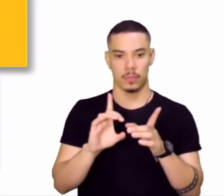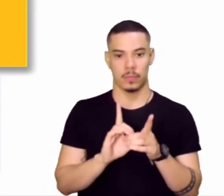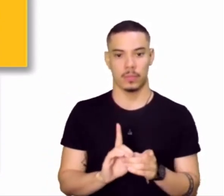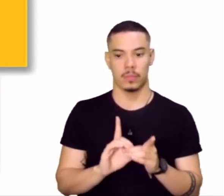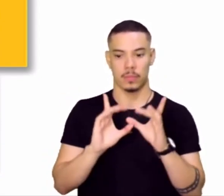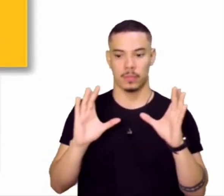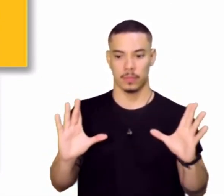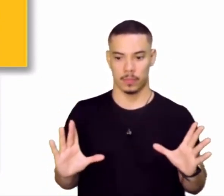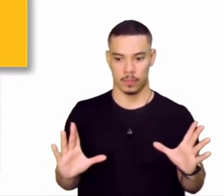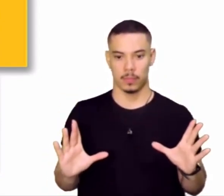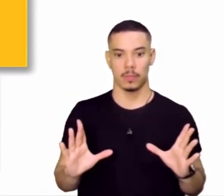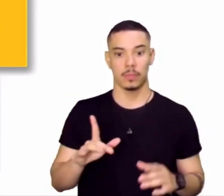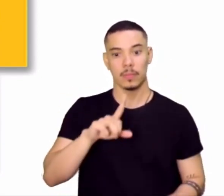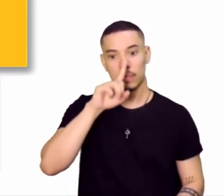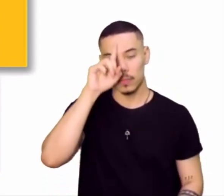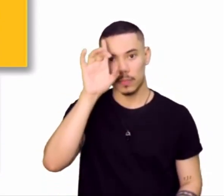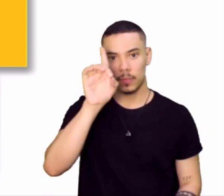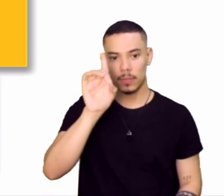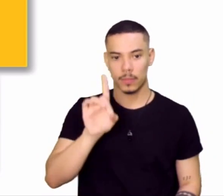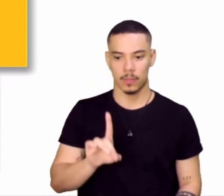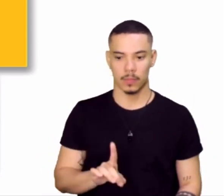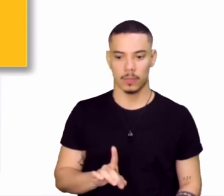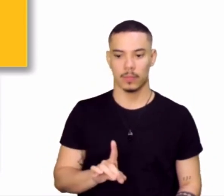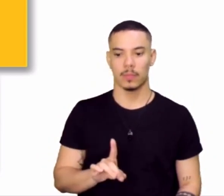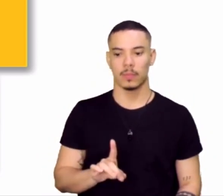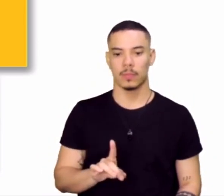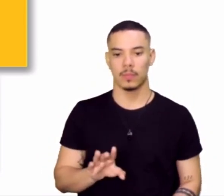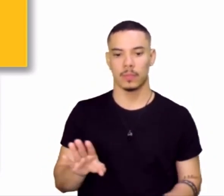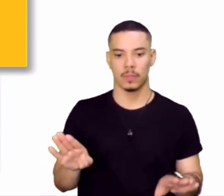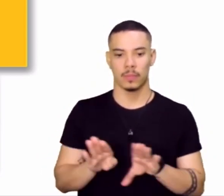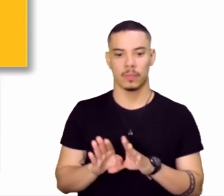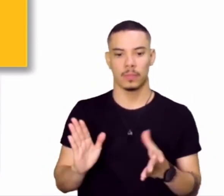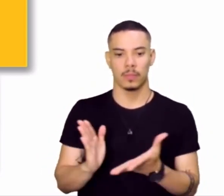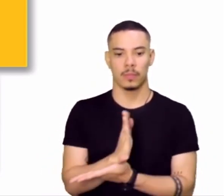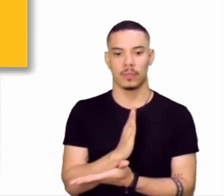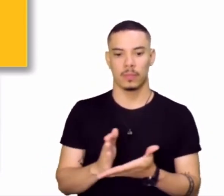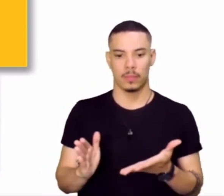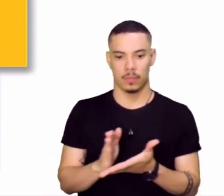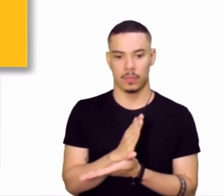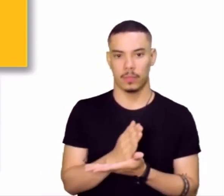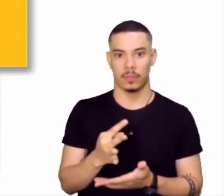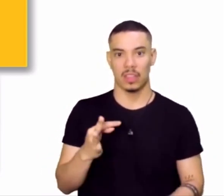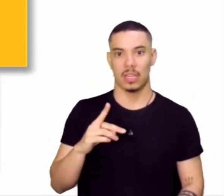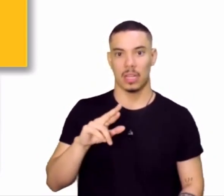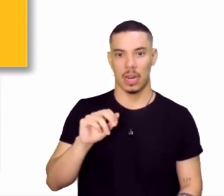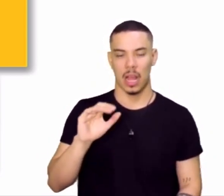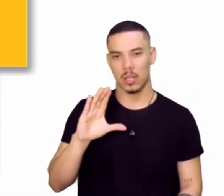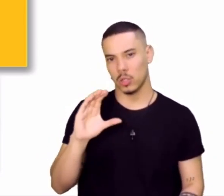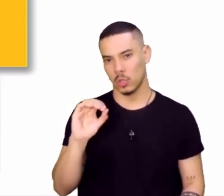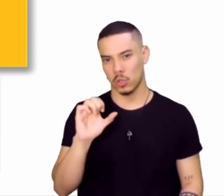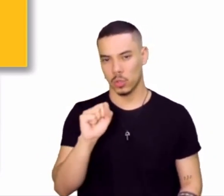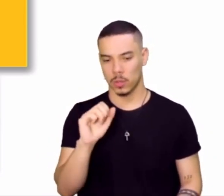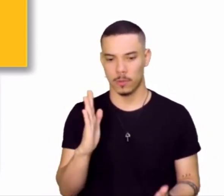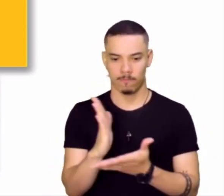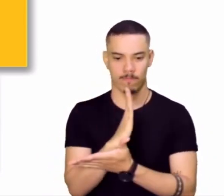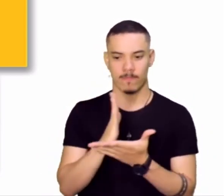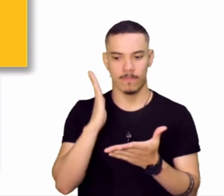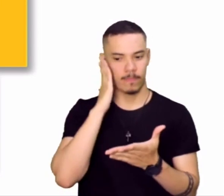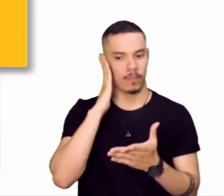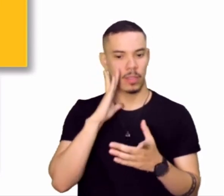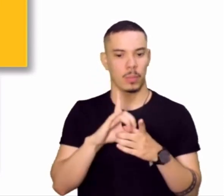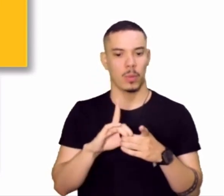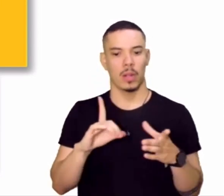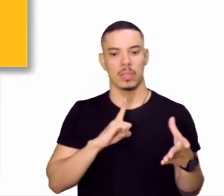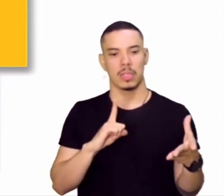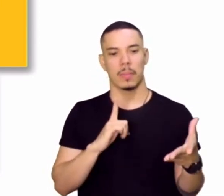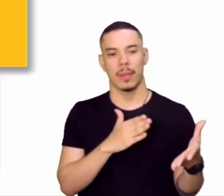só, a criação de direitos, né? Traços da democracia, os obstáculos dela, né, da